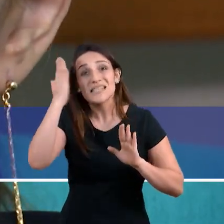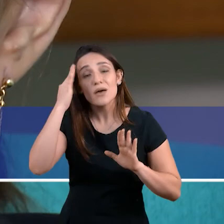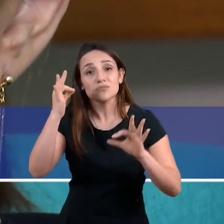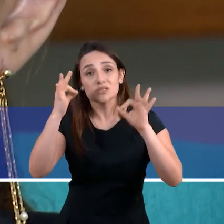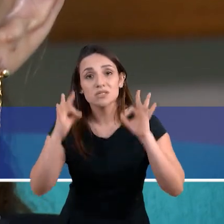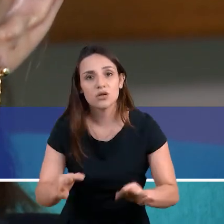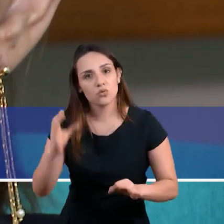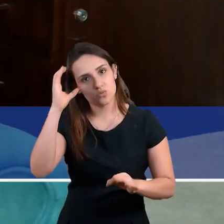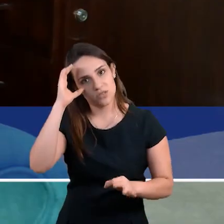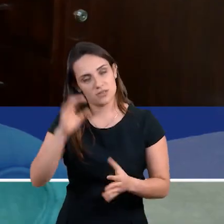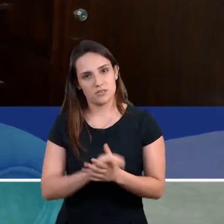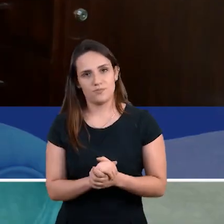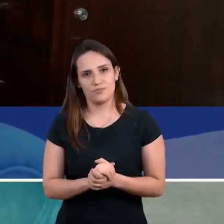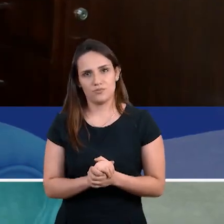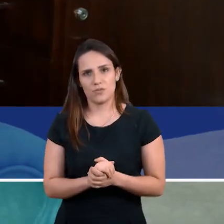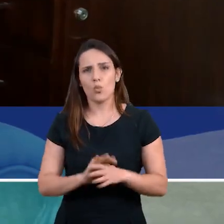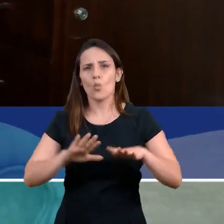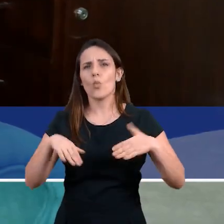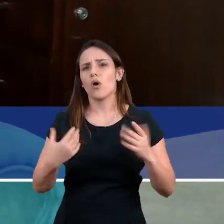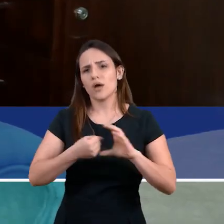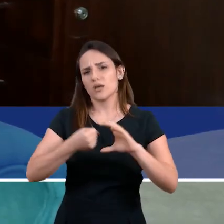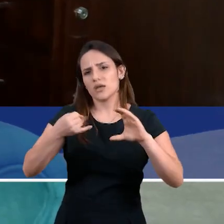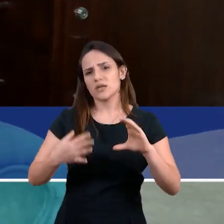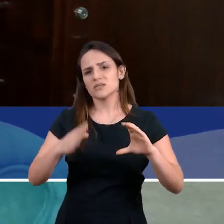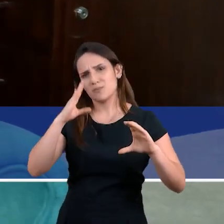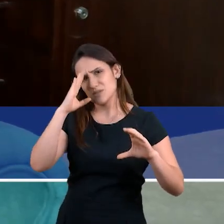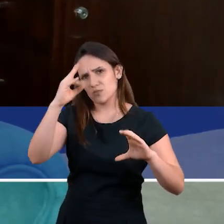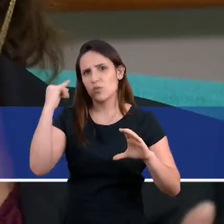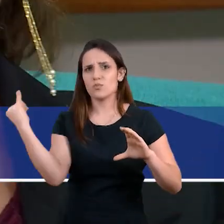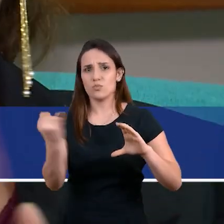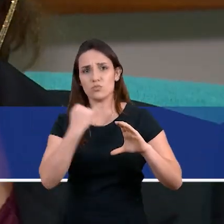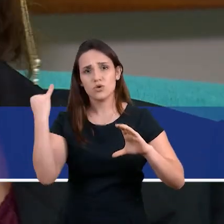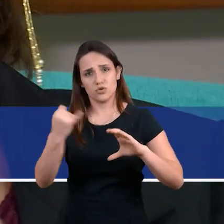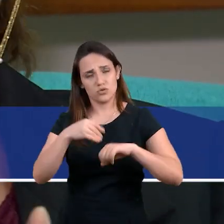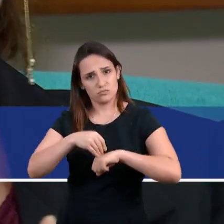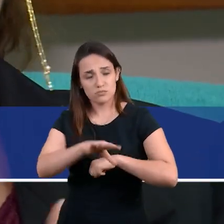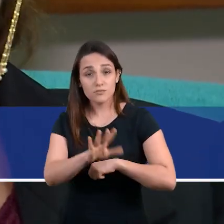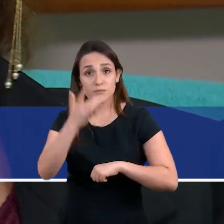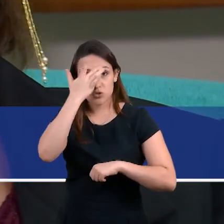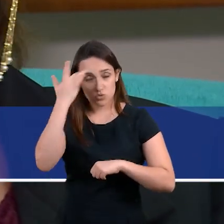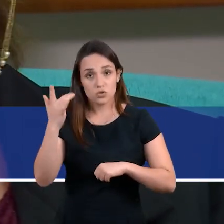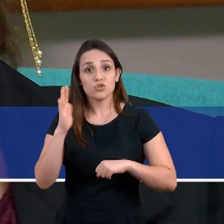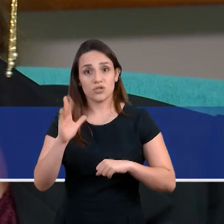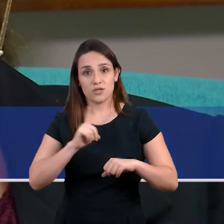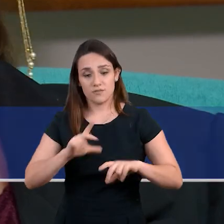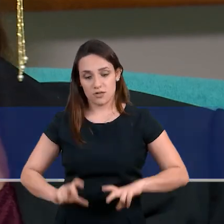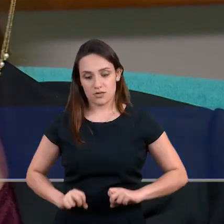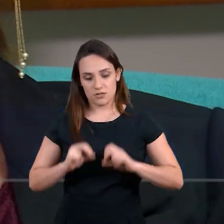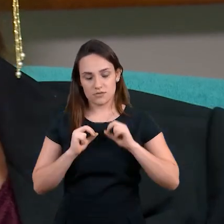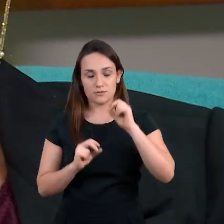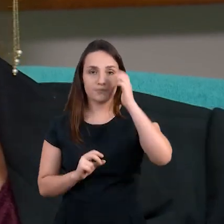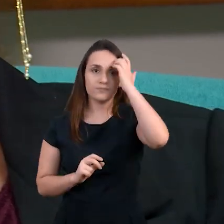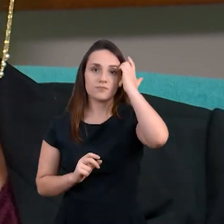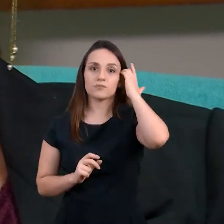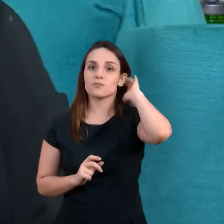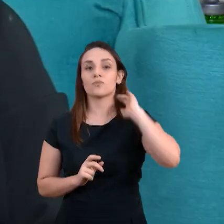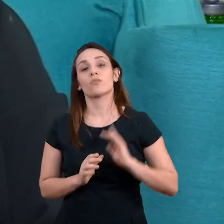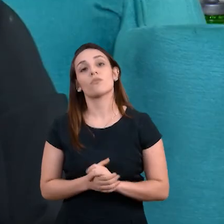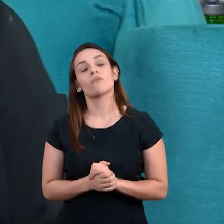lugar, os conhecê-los. Ela falou quais aspectos da lei ganham destaque sob o ponto de vista dos pacientes que lutam contra o